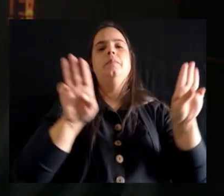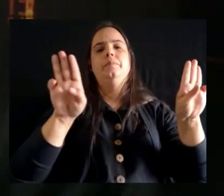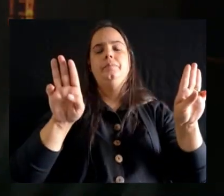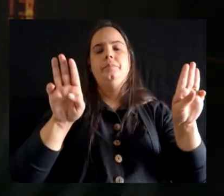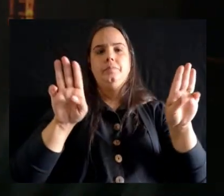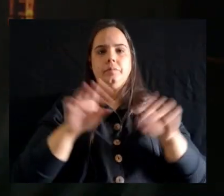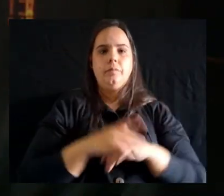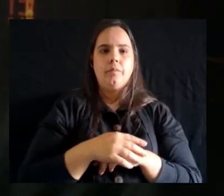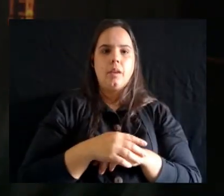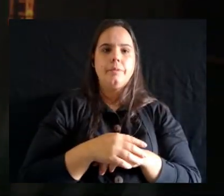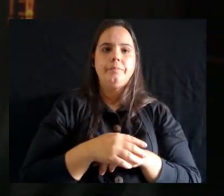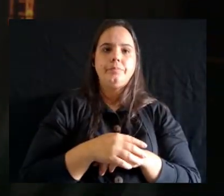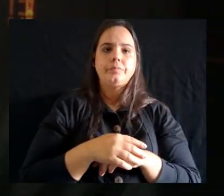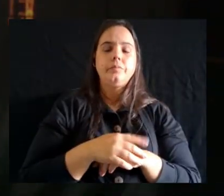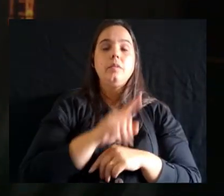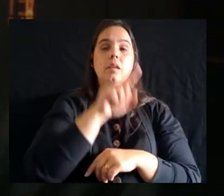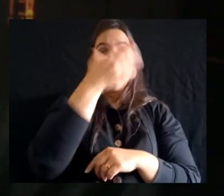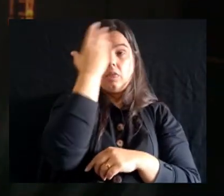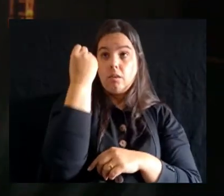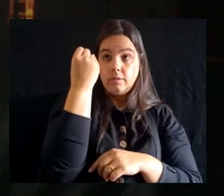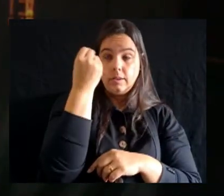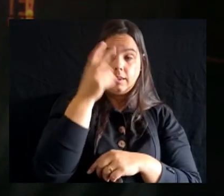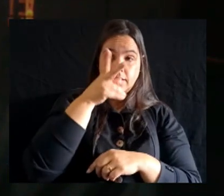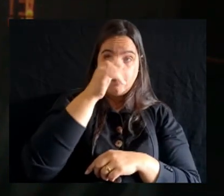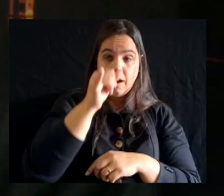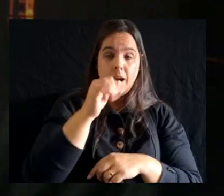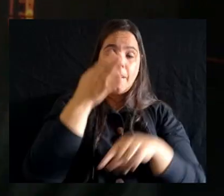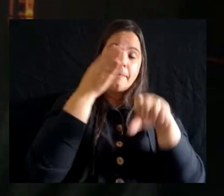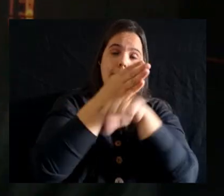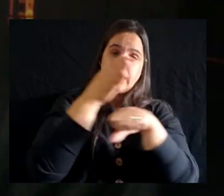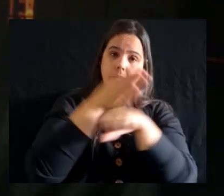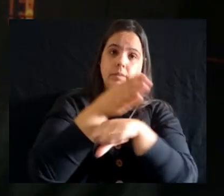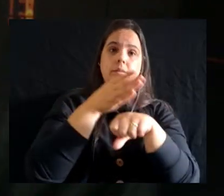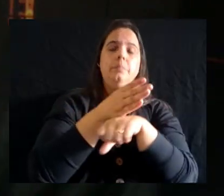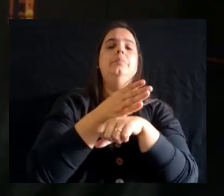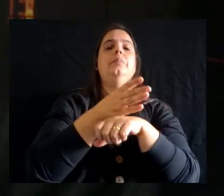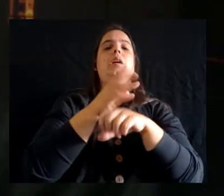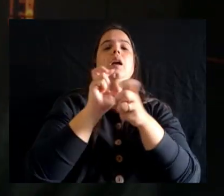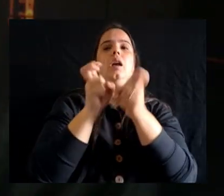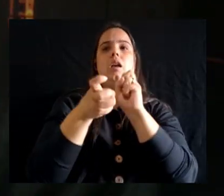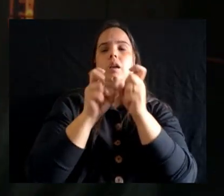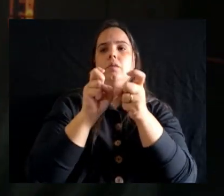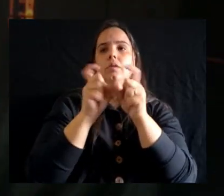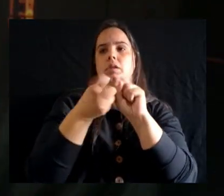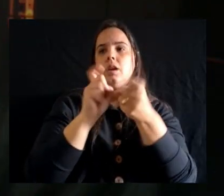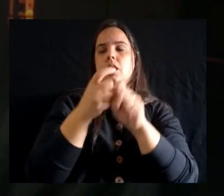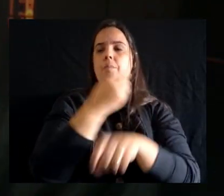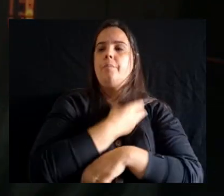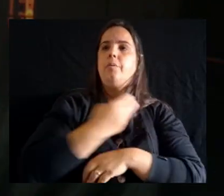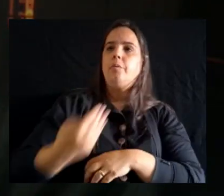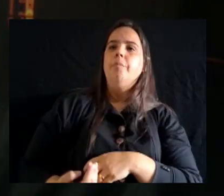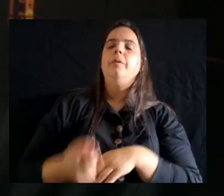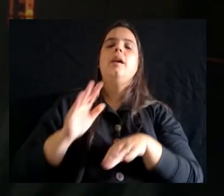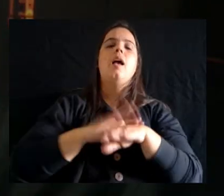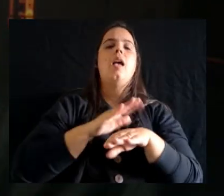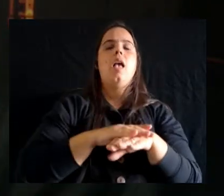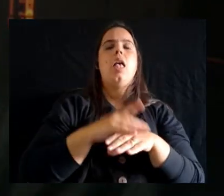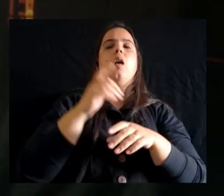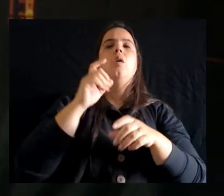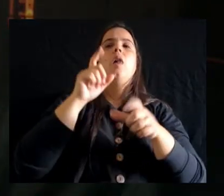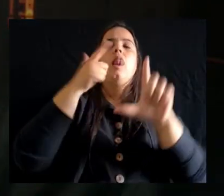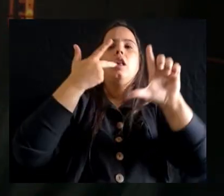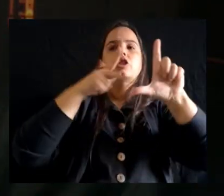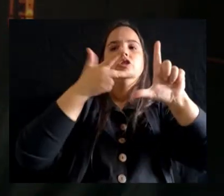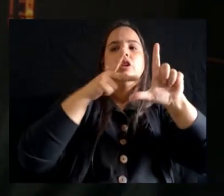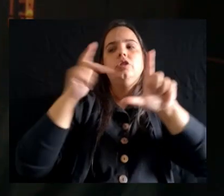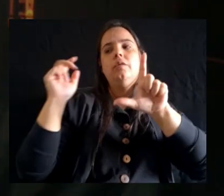campinas.sp.leg.br. Não esqueça, participe. Audiências públicas é justamente para isso, para levar o público até o Legislativo, e aí é aquela